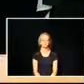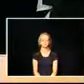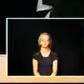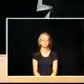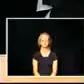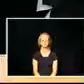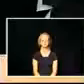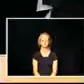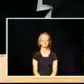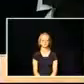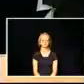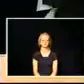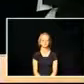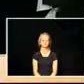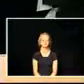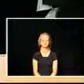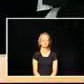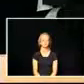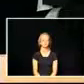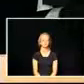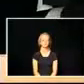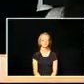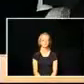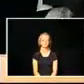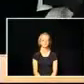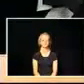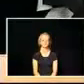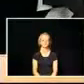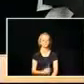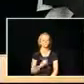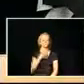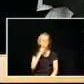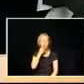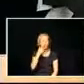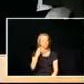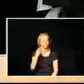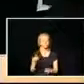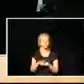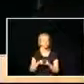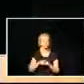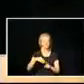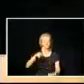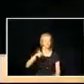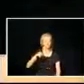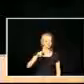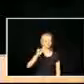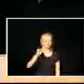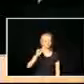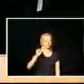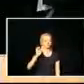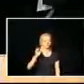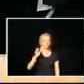também que, por uma ação do Ministério Público,